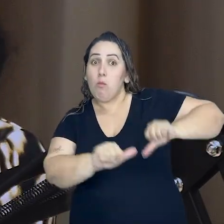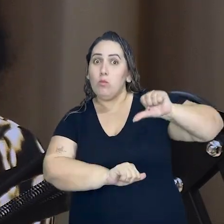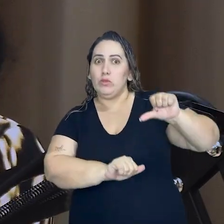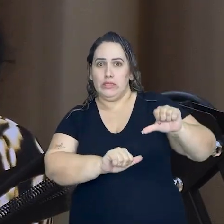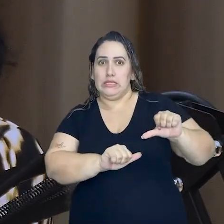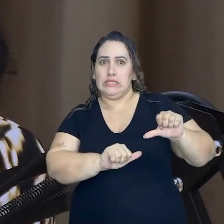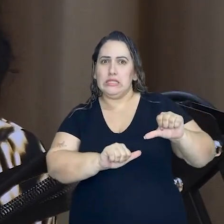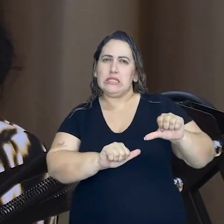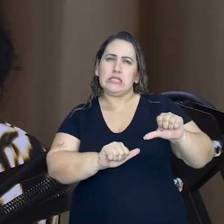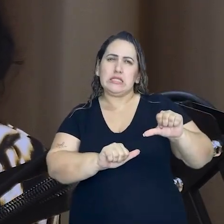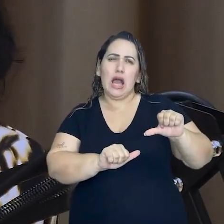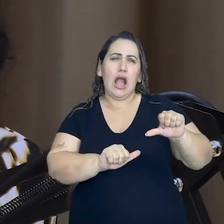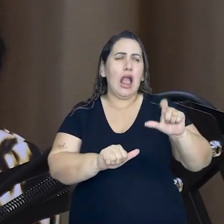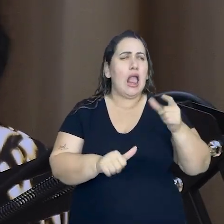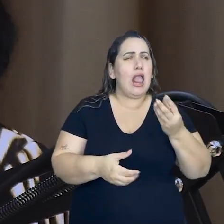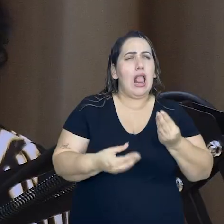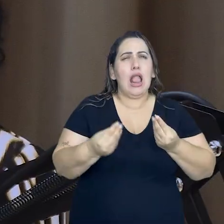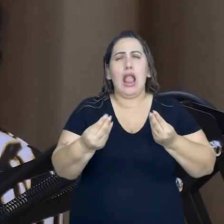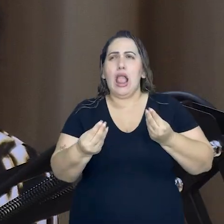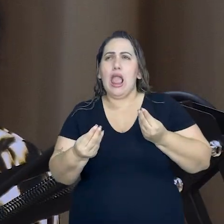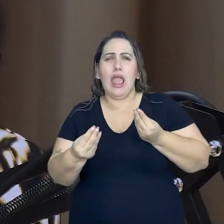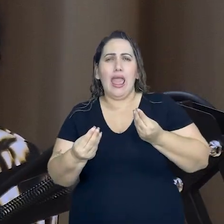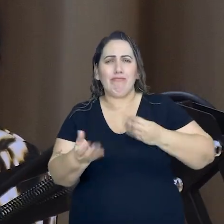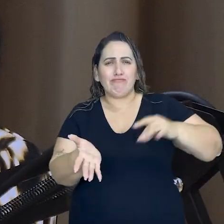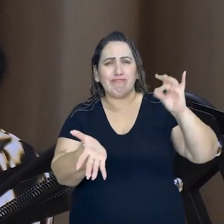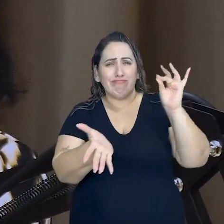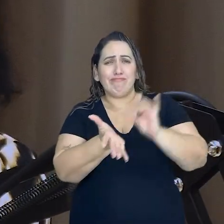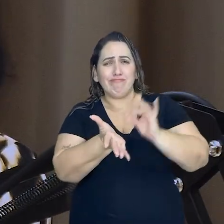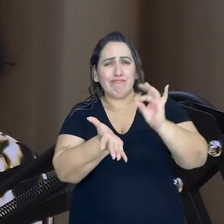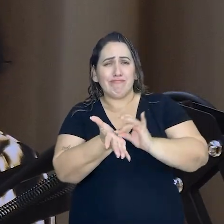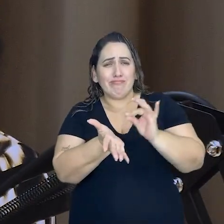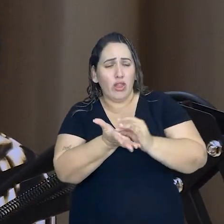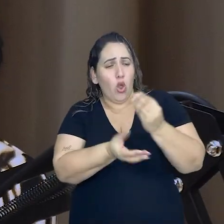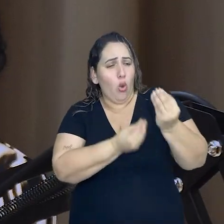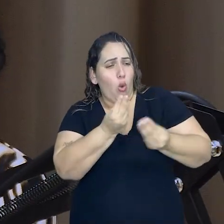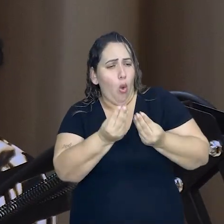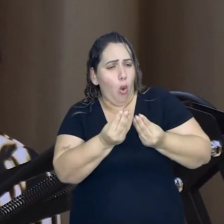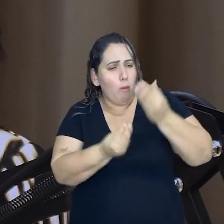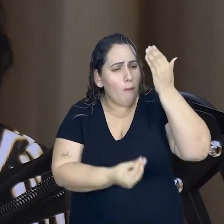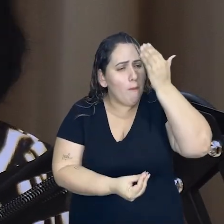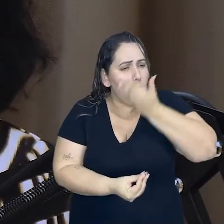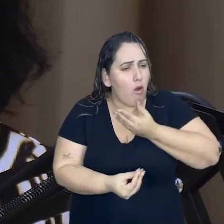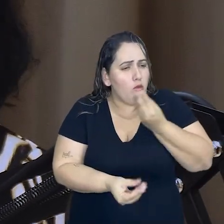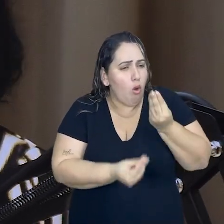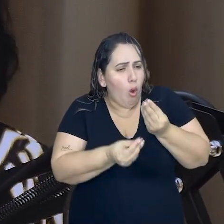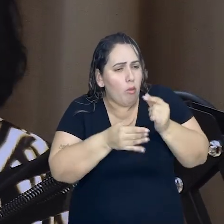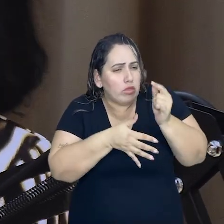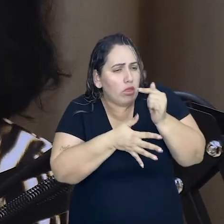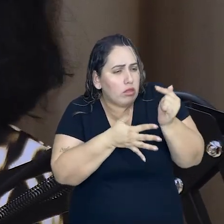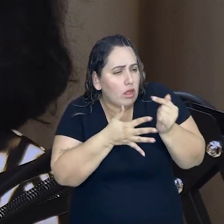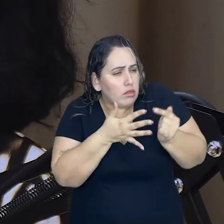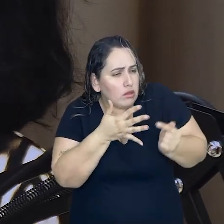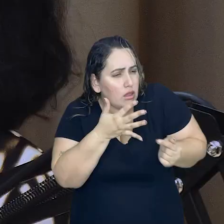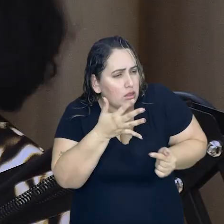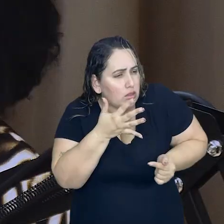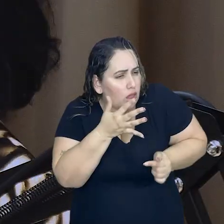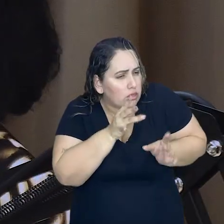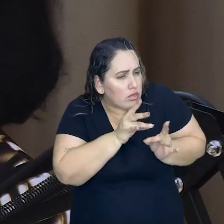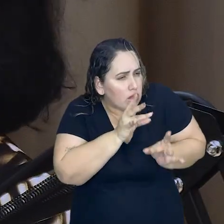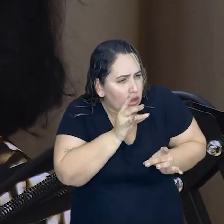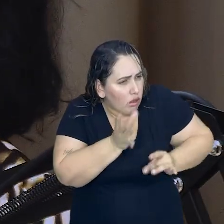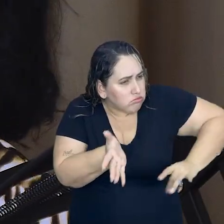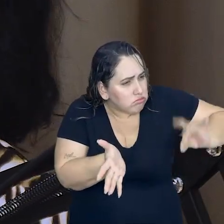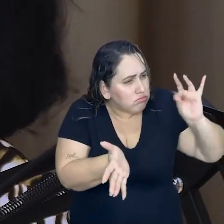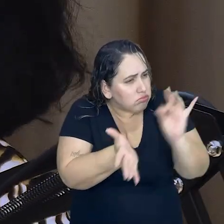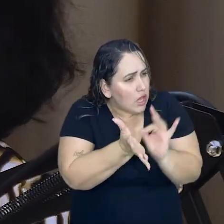realmente venha se robustecer, venha realmente a realçar, a aparecer. Bota aí uns 10 anos para tornar